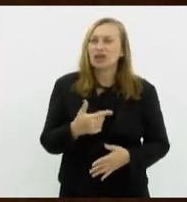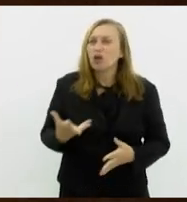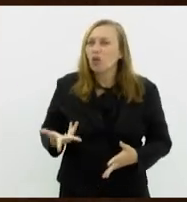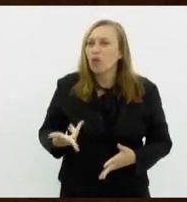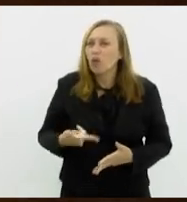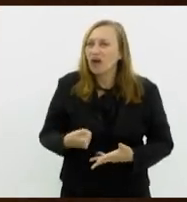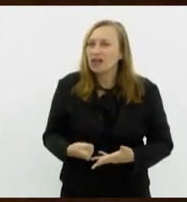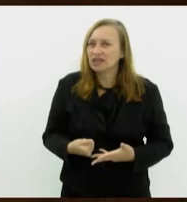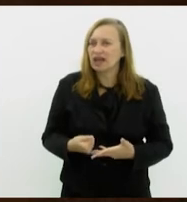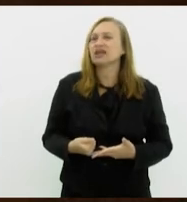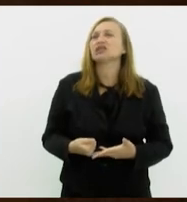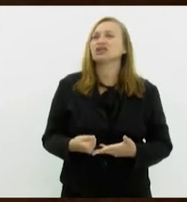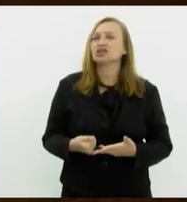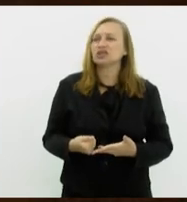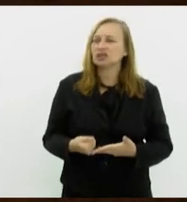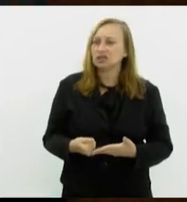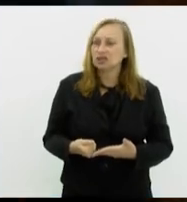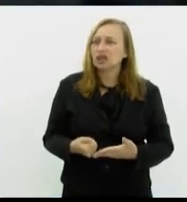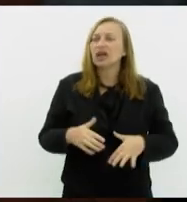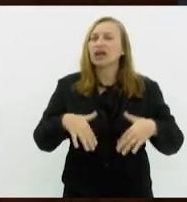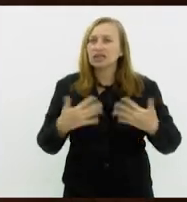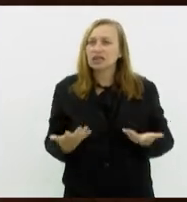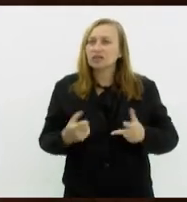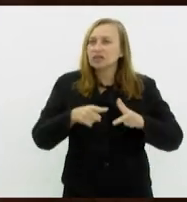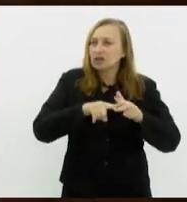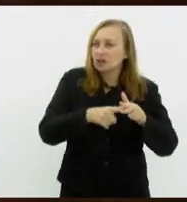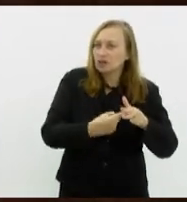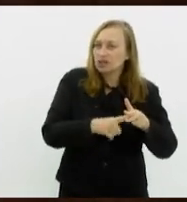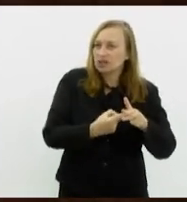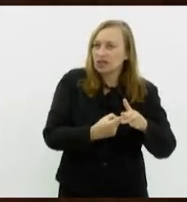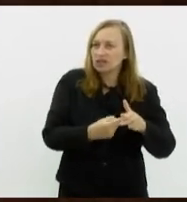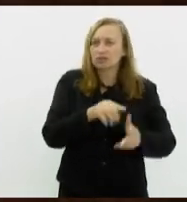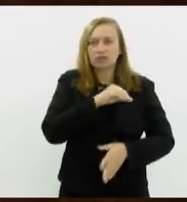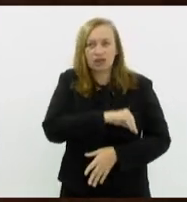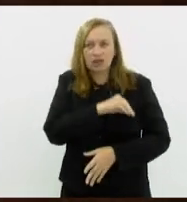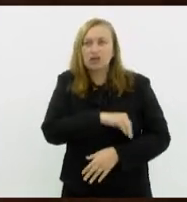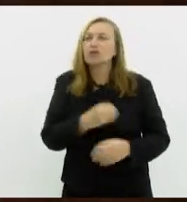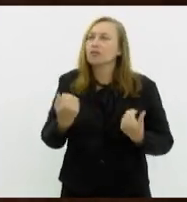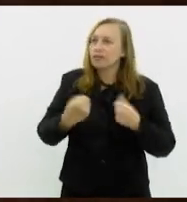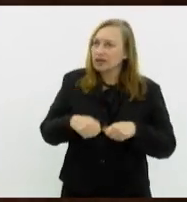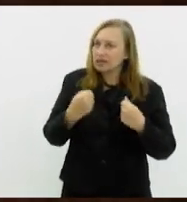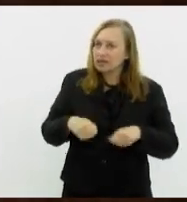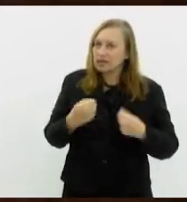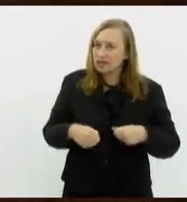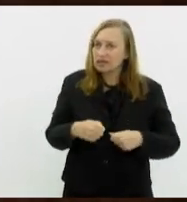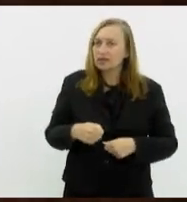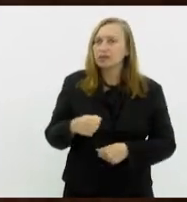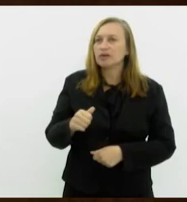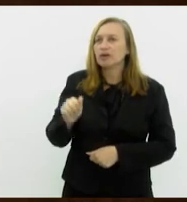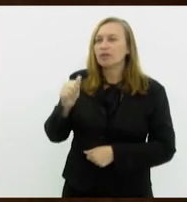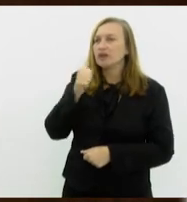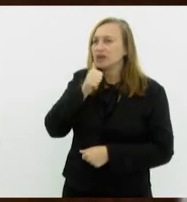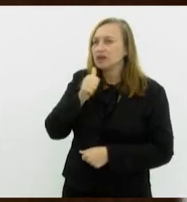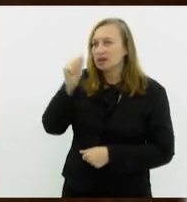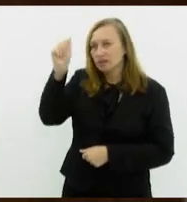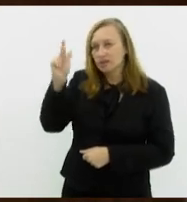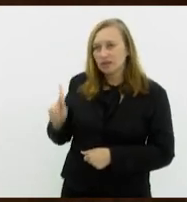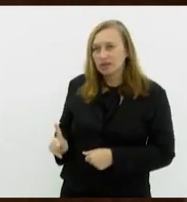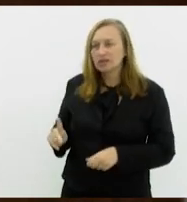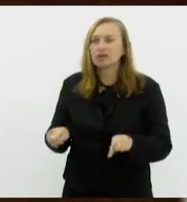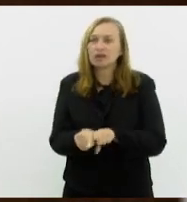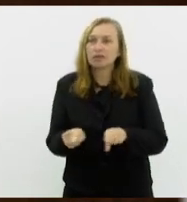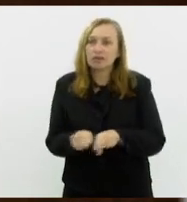e integralidade. Então, se tem reajuste no benefício, tem que ter reajuste para as pensionistas, para as viúvas.